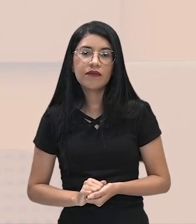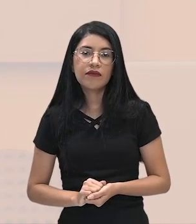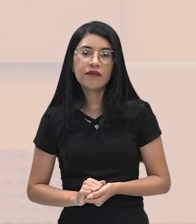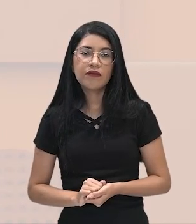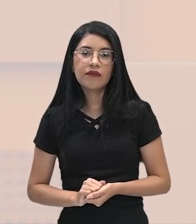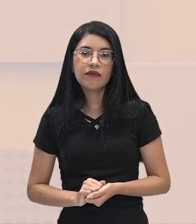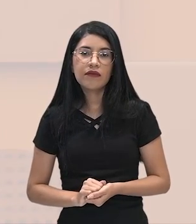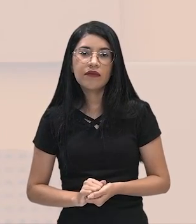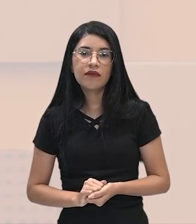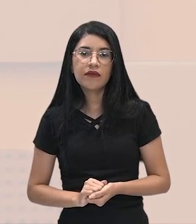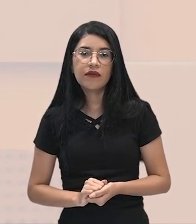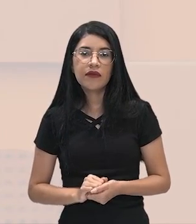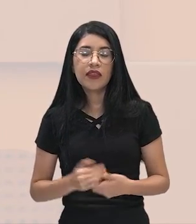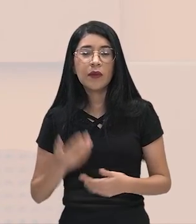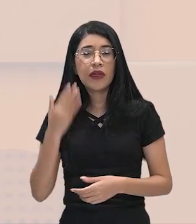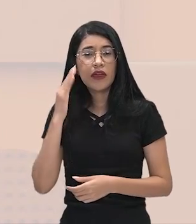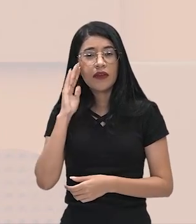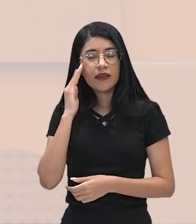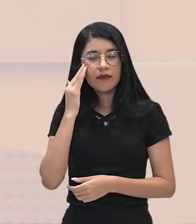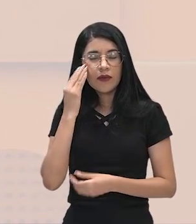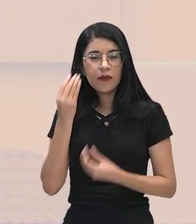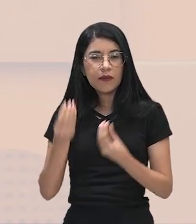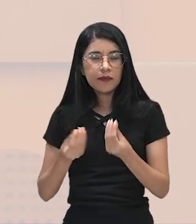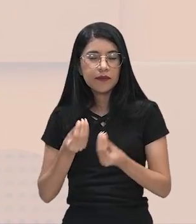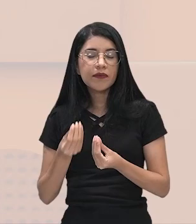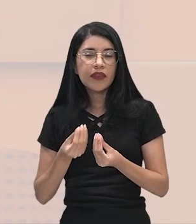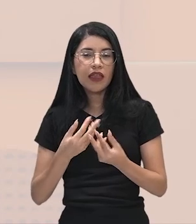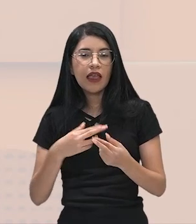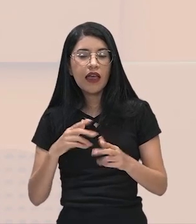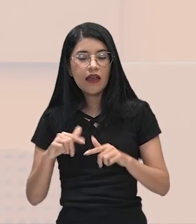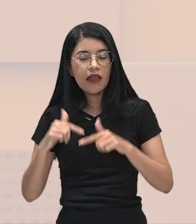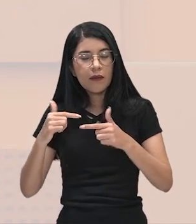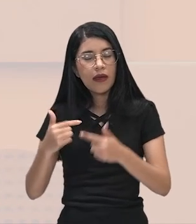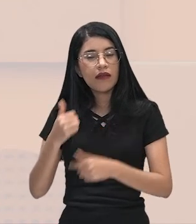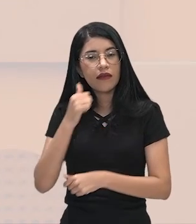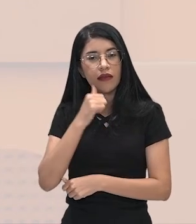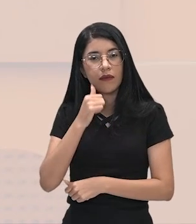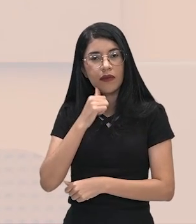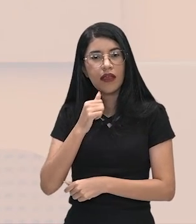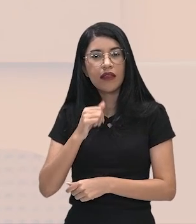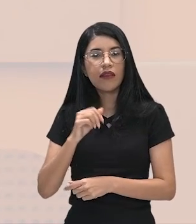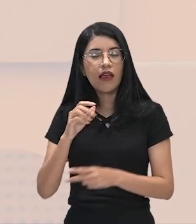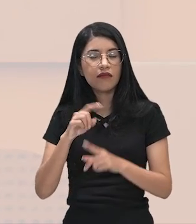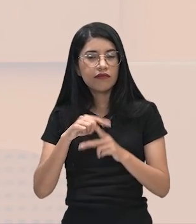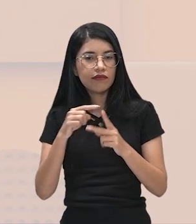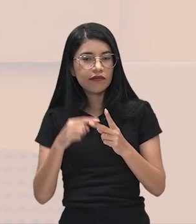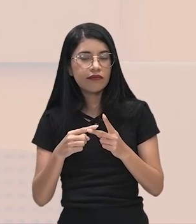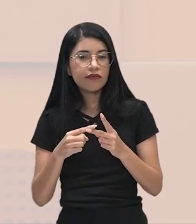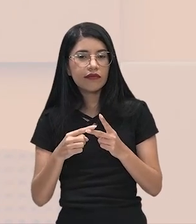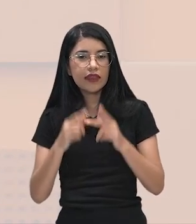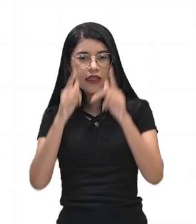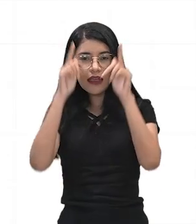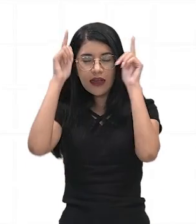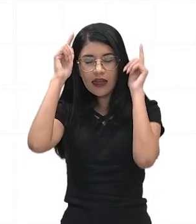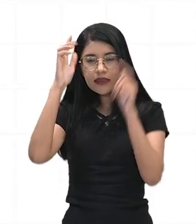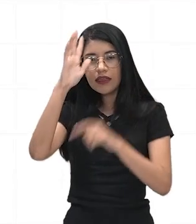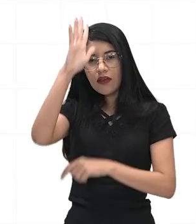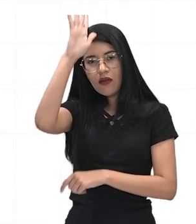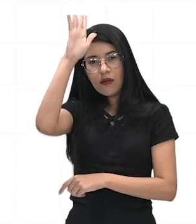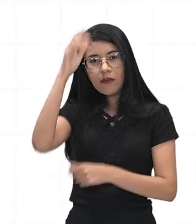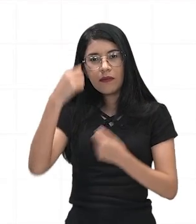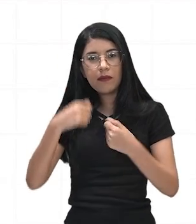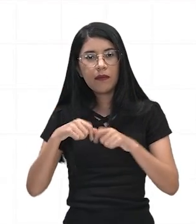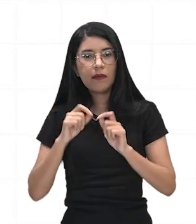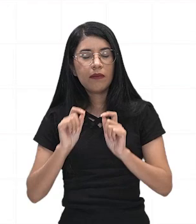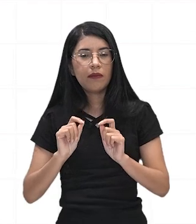gente vai entender aí, para a gente entender o papel da mulher na Roma Antiga e na Grécia Antiga, a gente precisa,